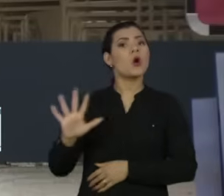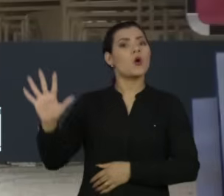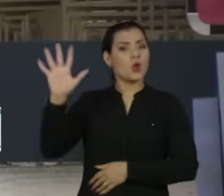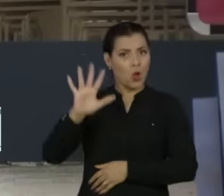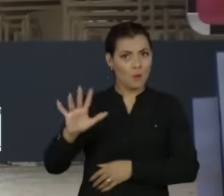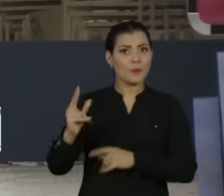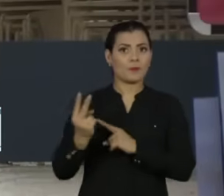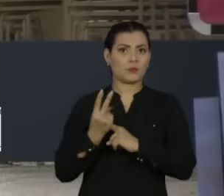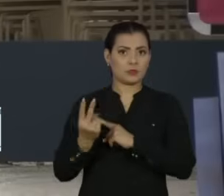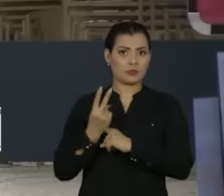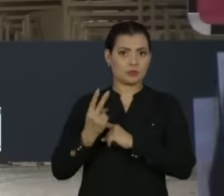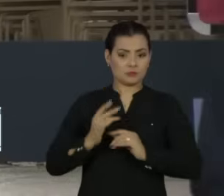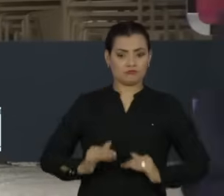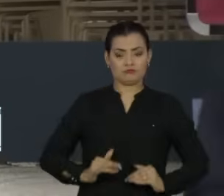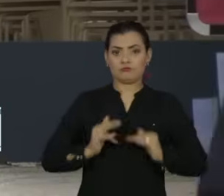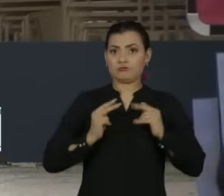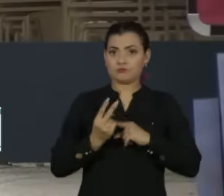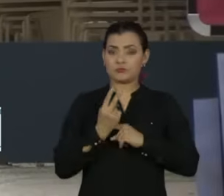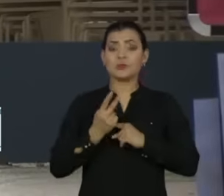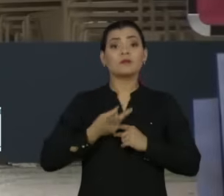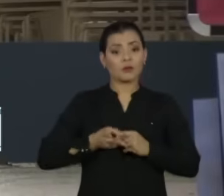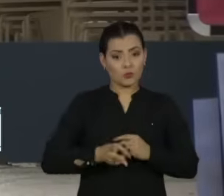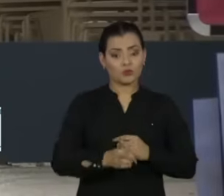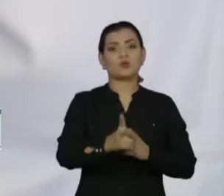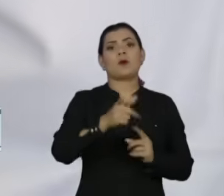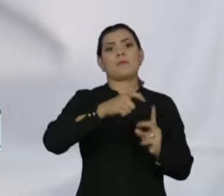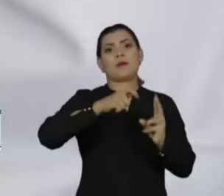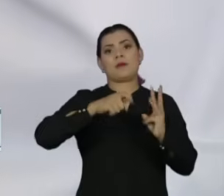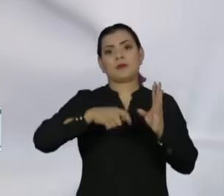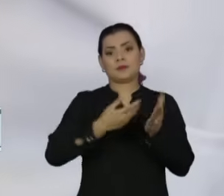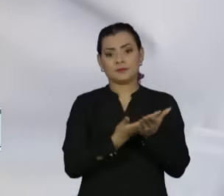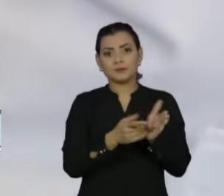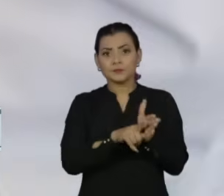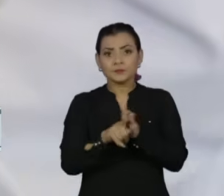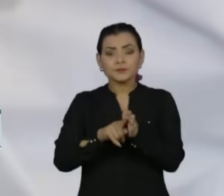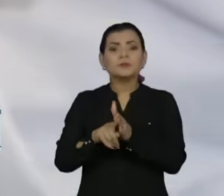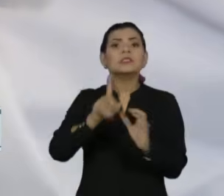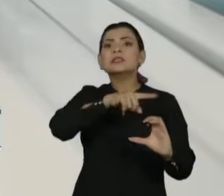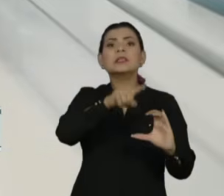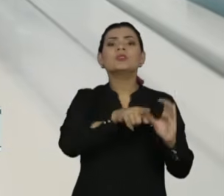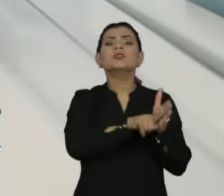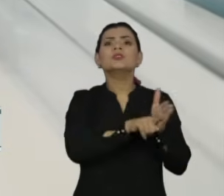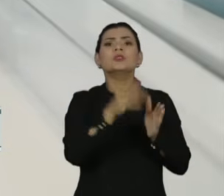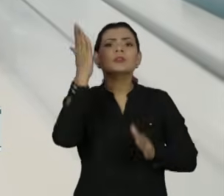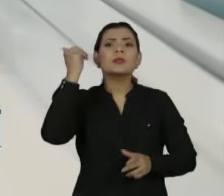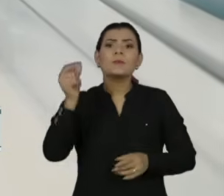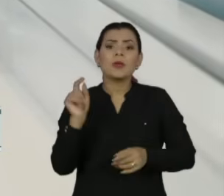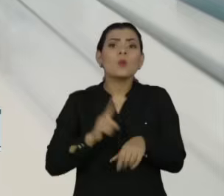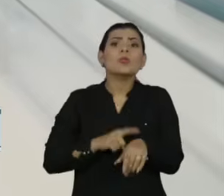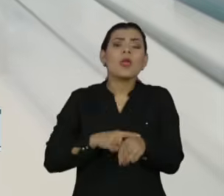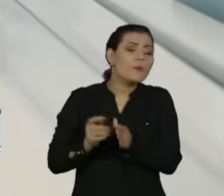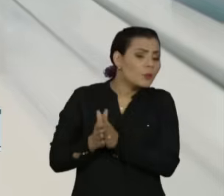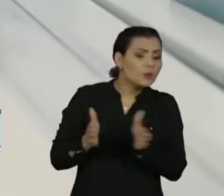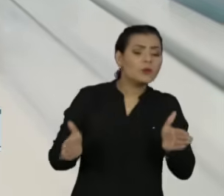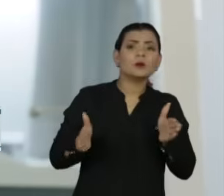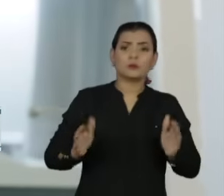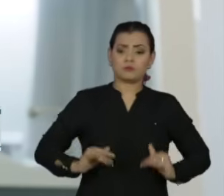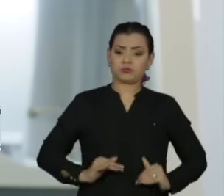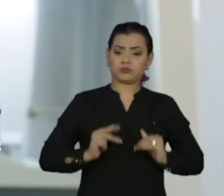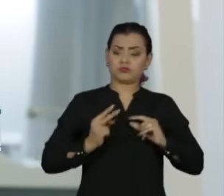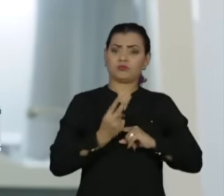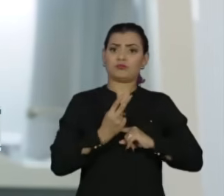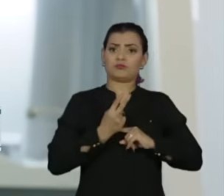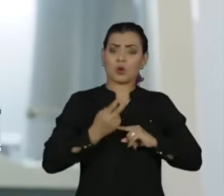A pesquisa terá continuidade nos próximos meses. Os cientistas querem saber por quanto tempo os anticorpos